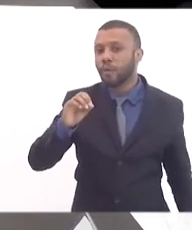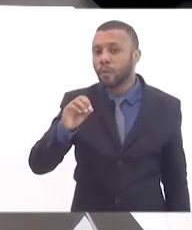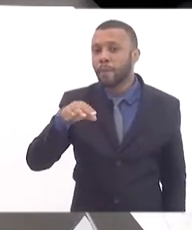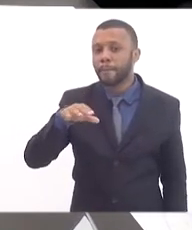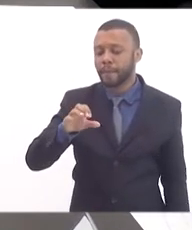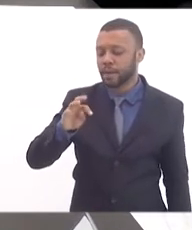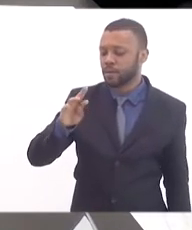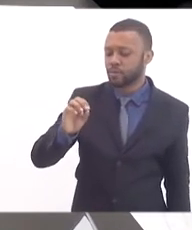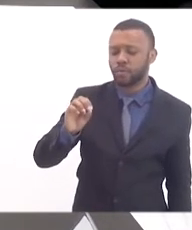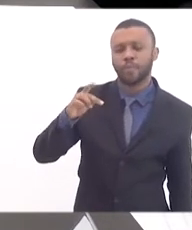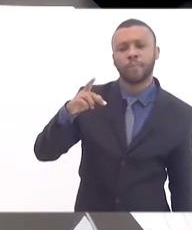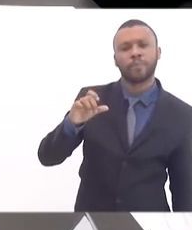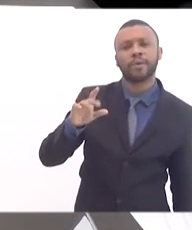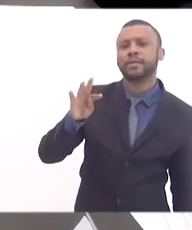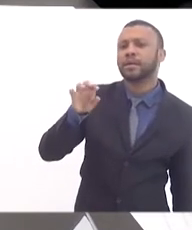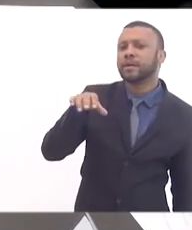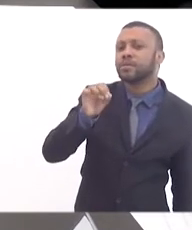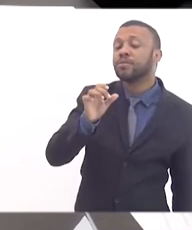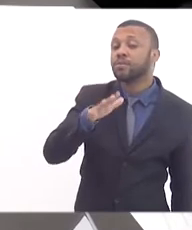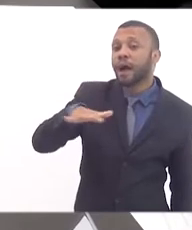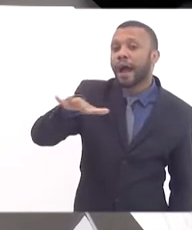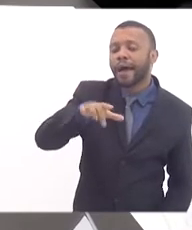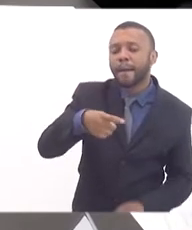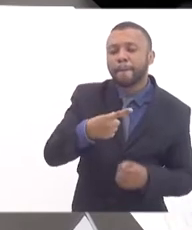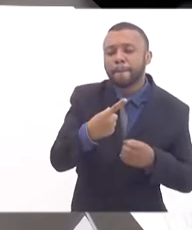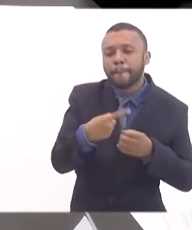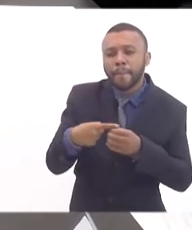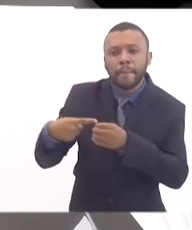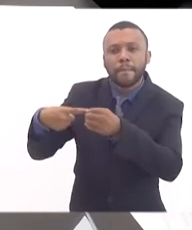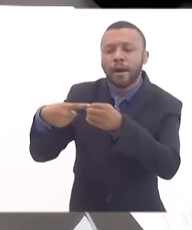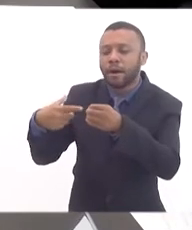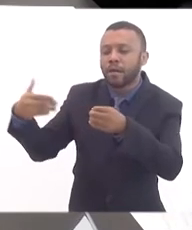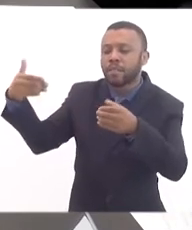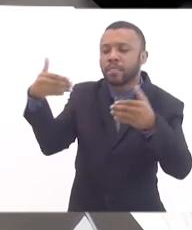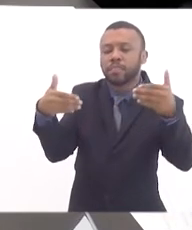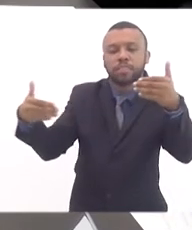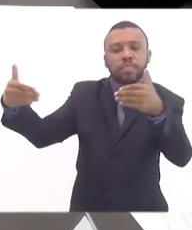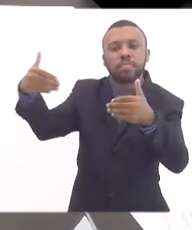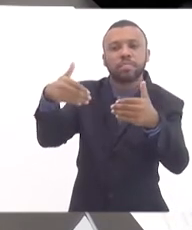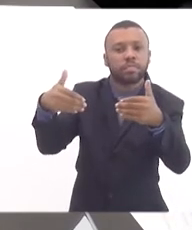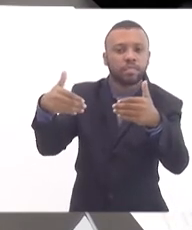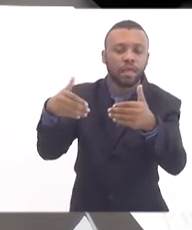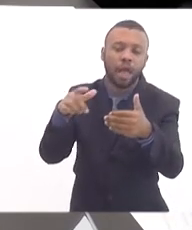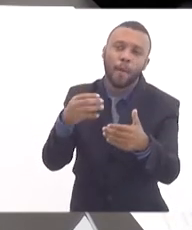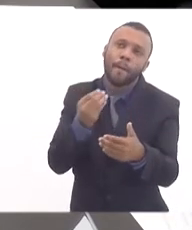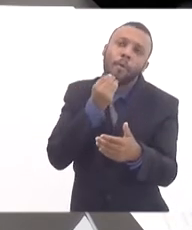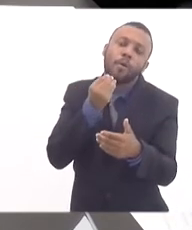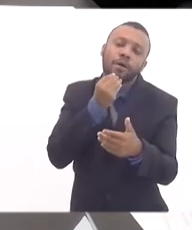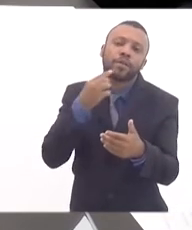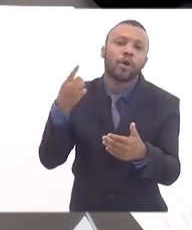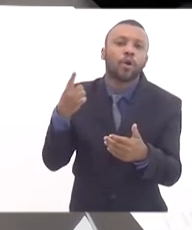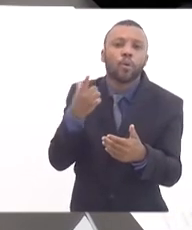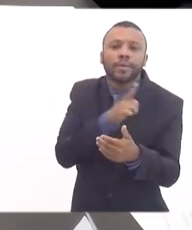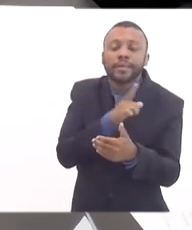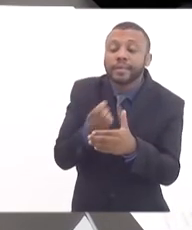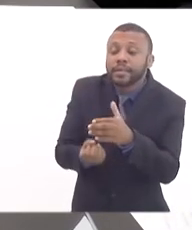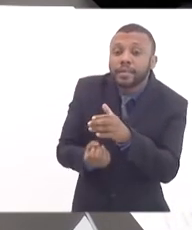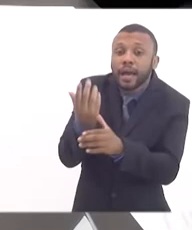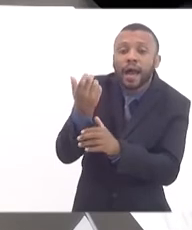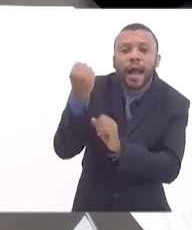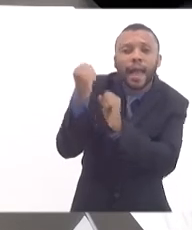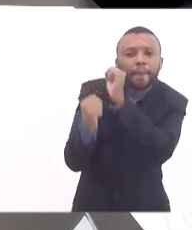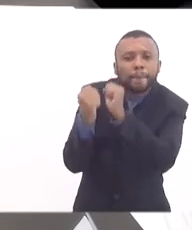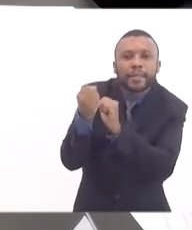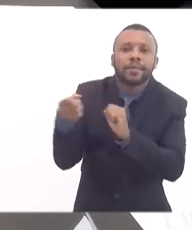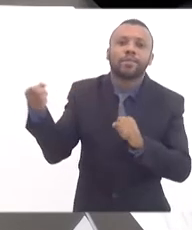volta como uma oportunidade para gente atrair mais empresas para a região e para o estado aí é uma área que a